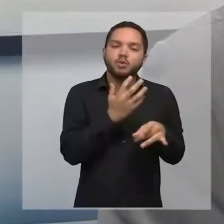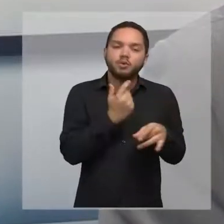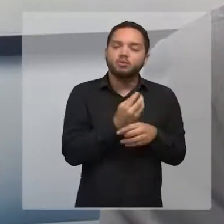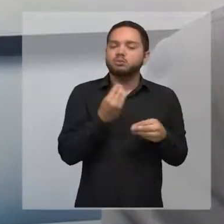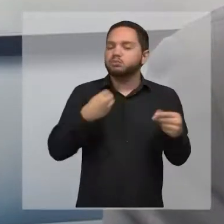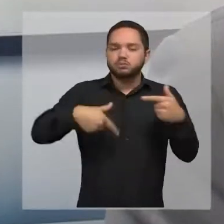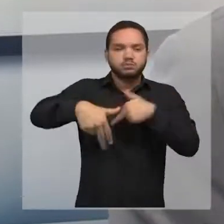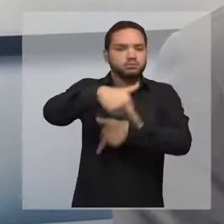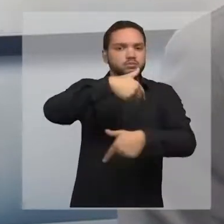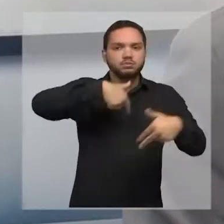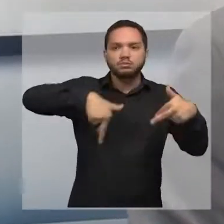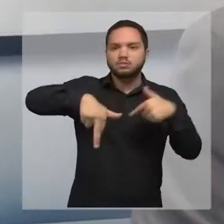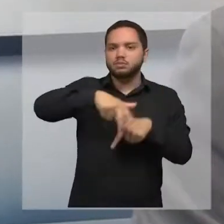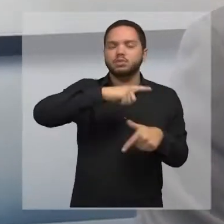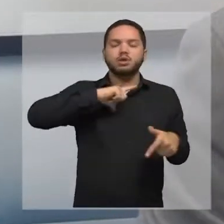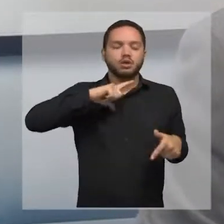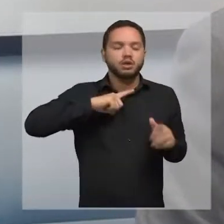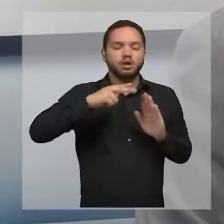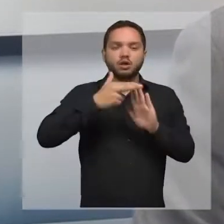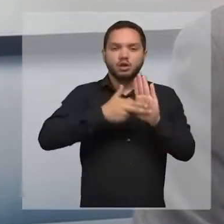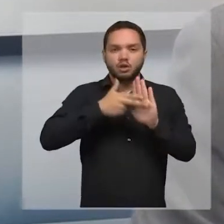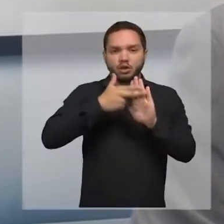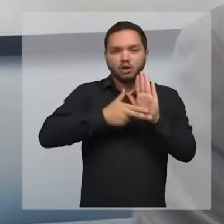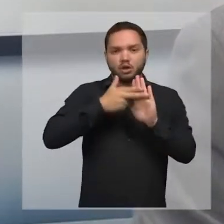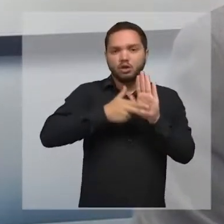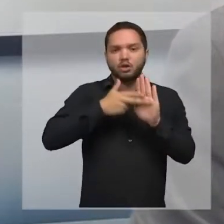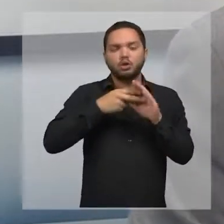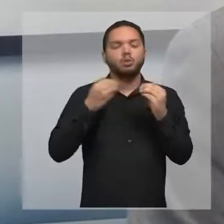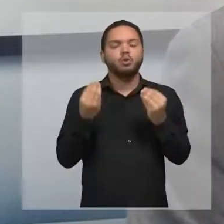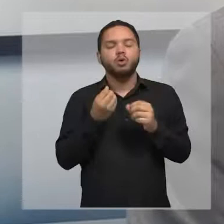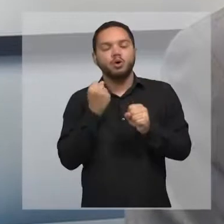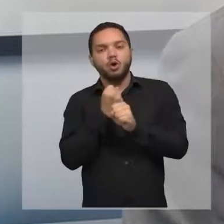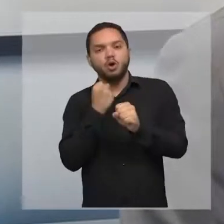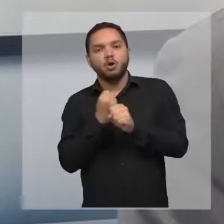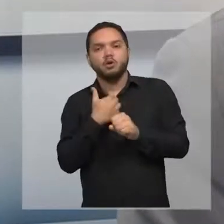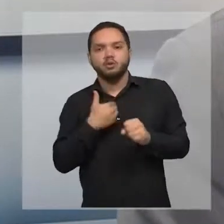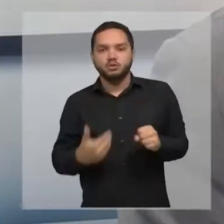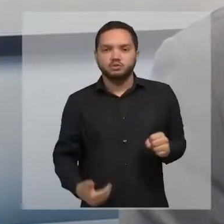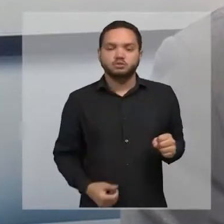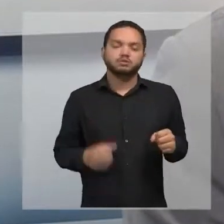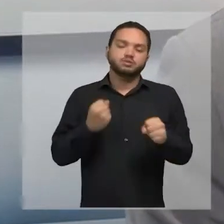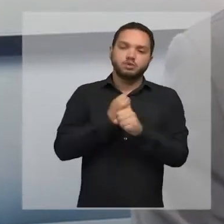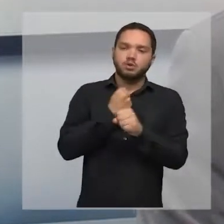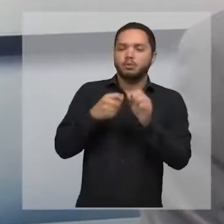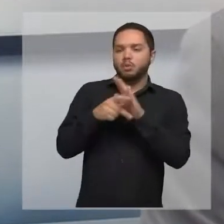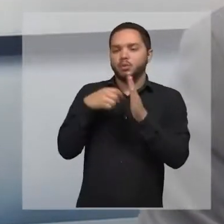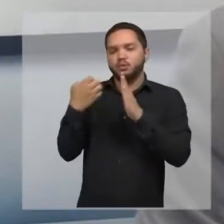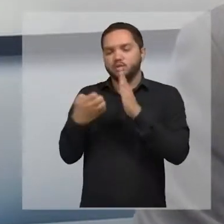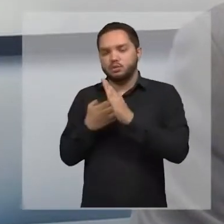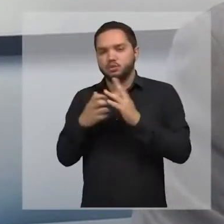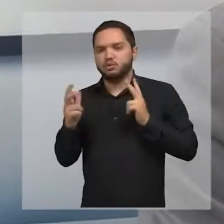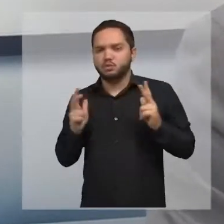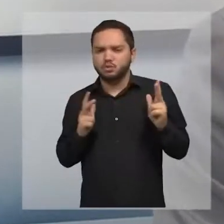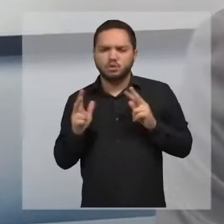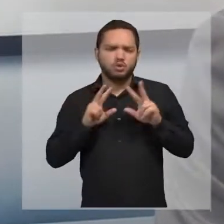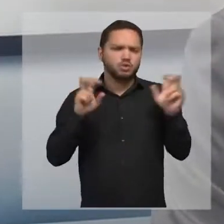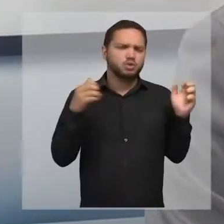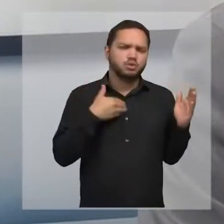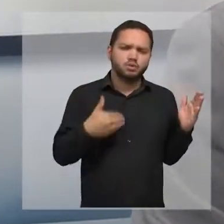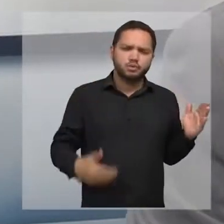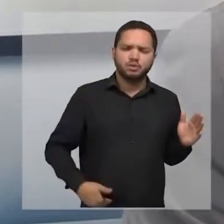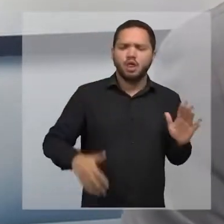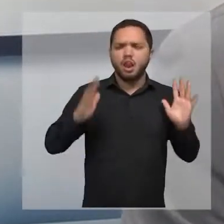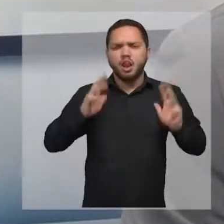cidade. Ele cuida de todas as normas de execução de obras públicas, obras particulares, questão de ordem